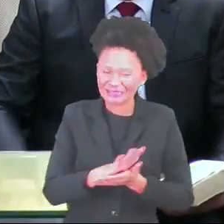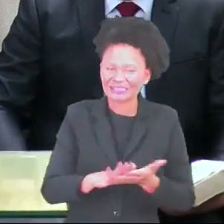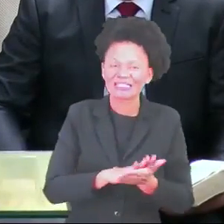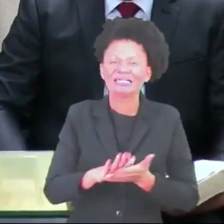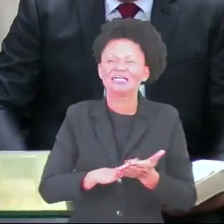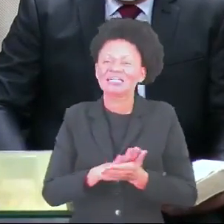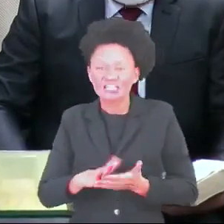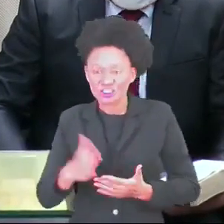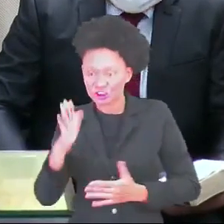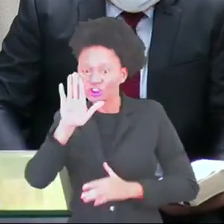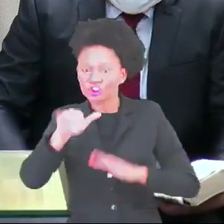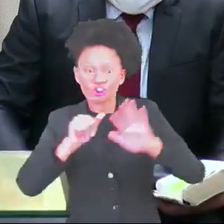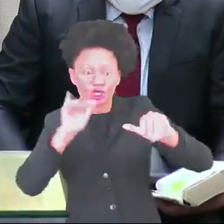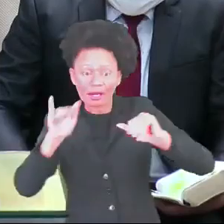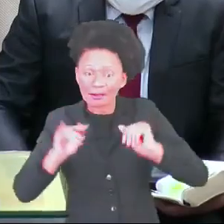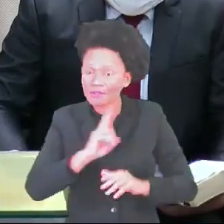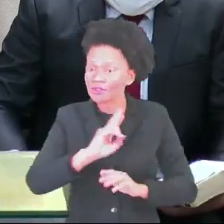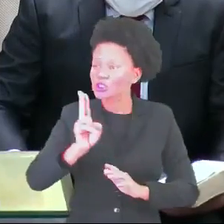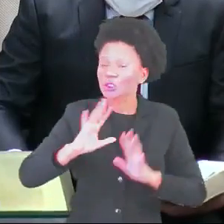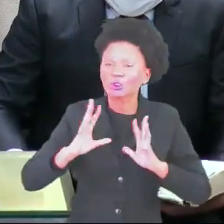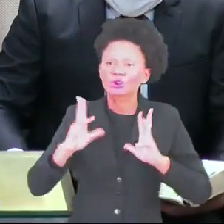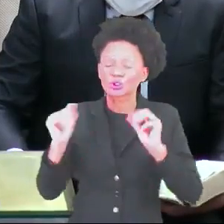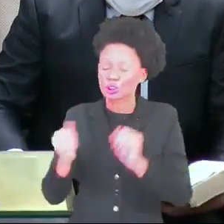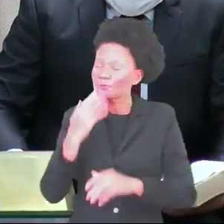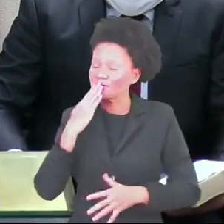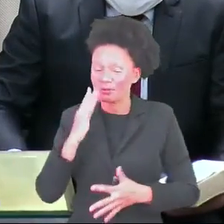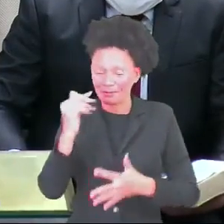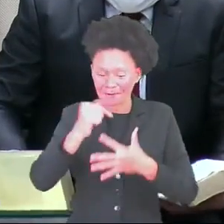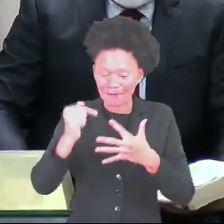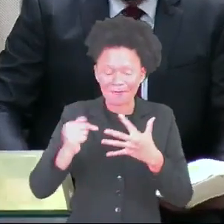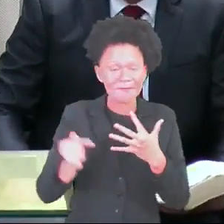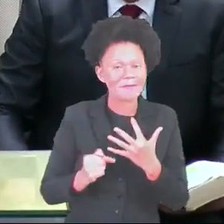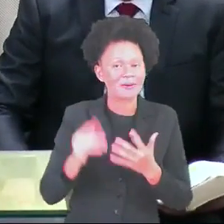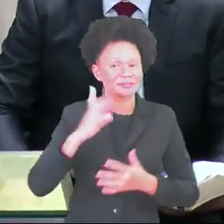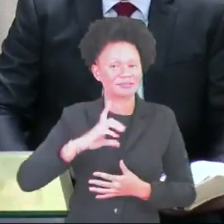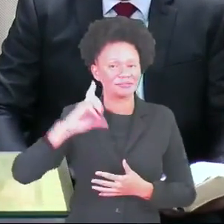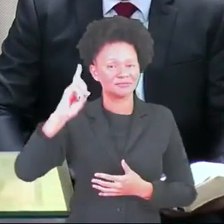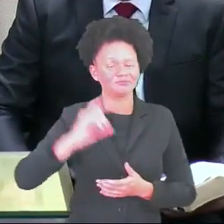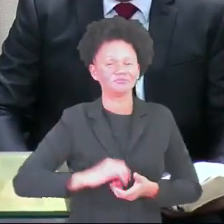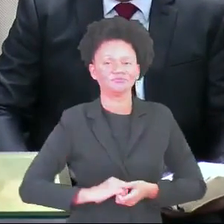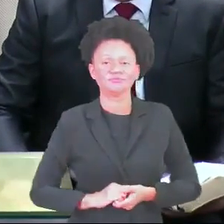o seu nome, todas as promessas de Deus.